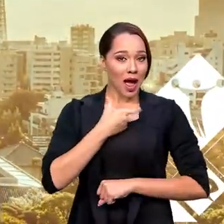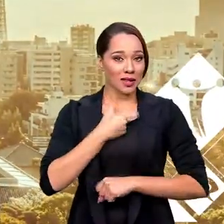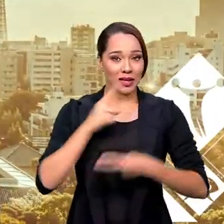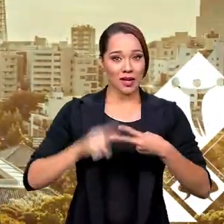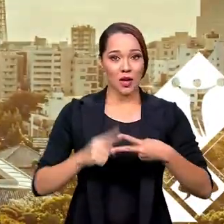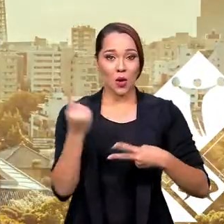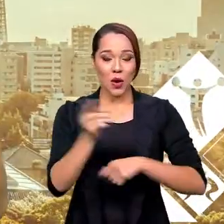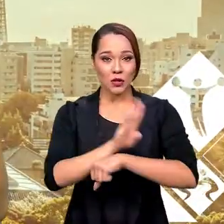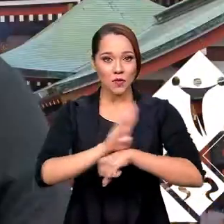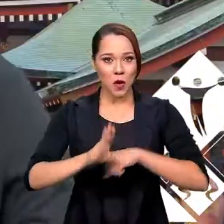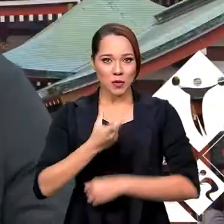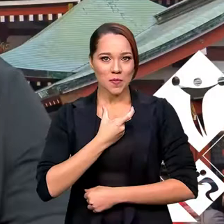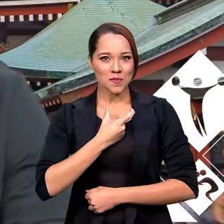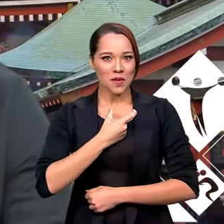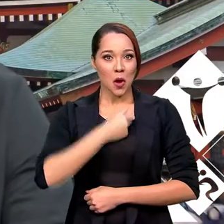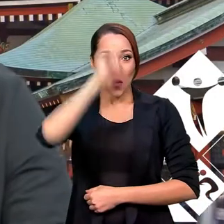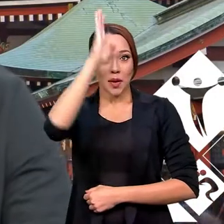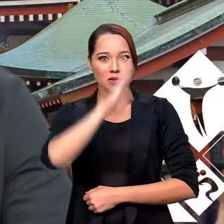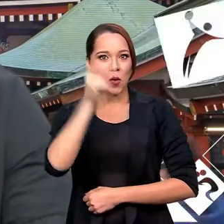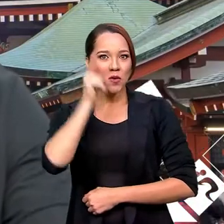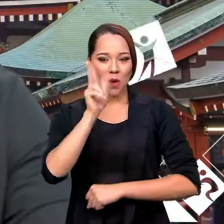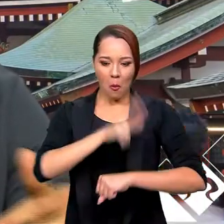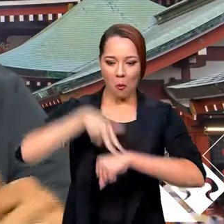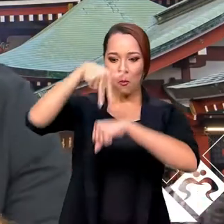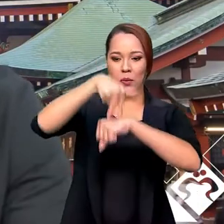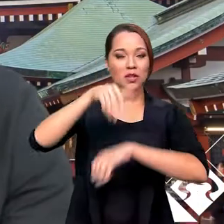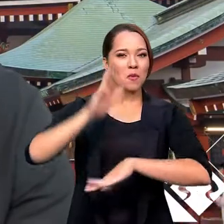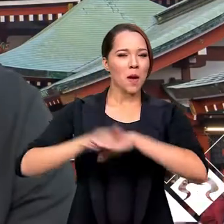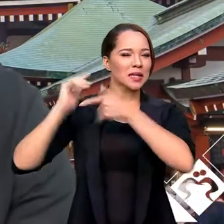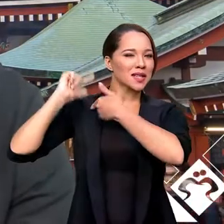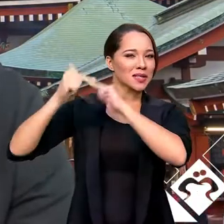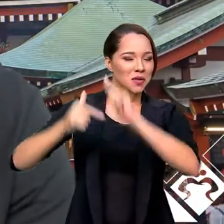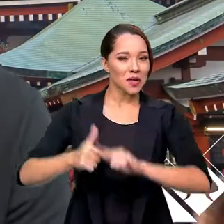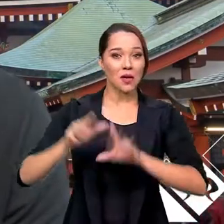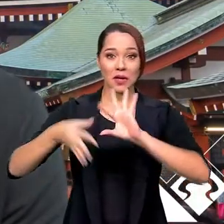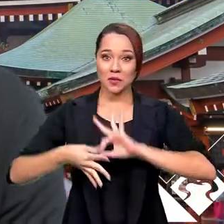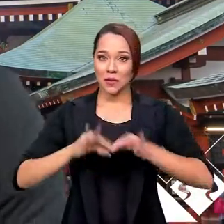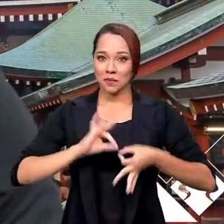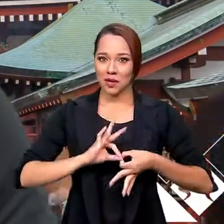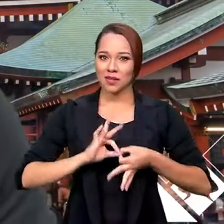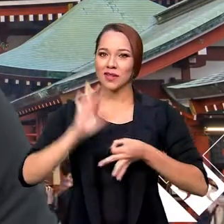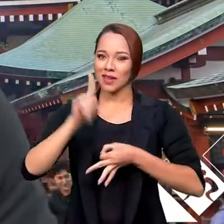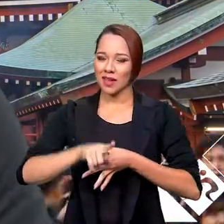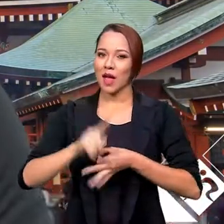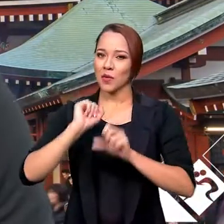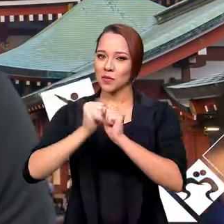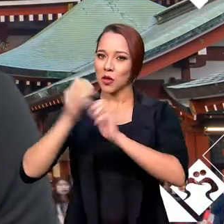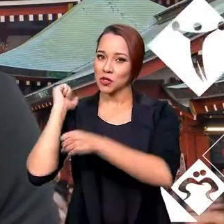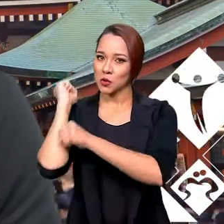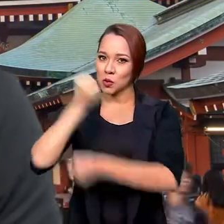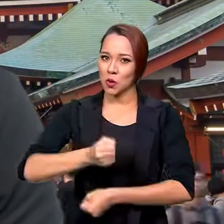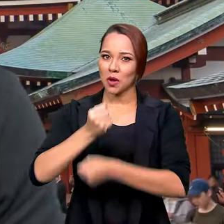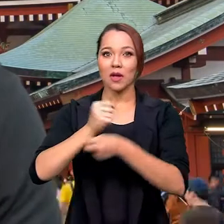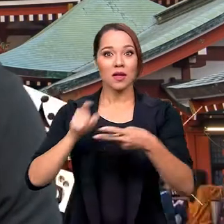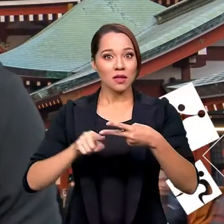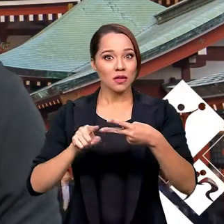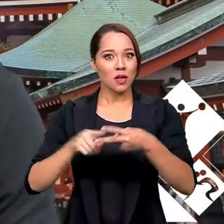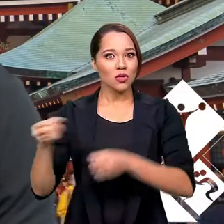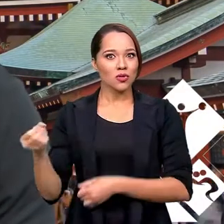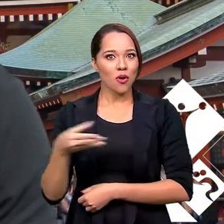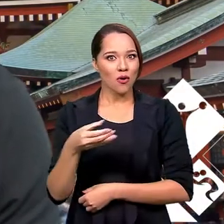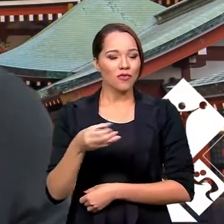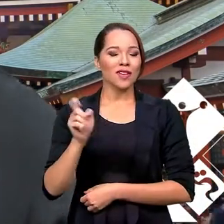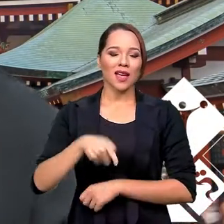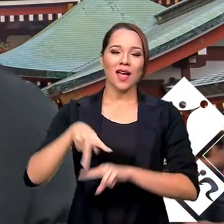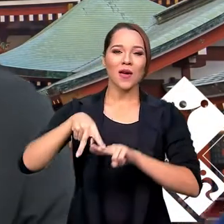prata e uma de bronze. O Brasil subiu no pódio no que há de mais tradicional nas Olimpíadas, o judô, e também no que há de